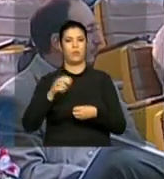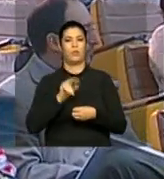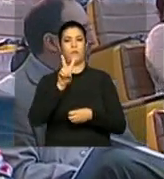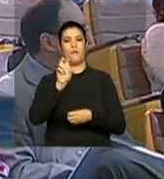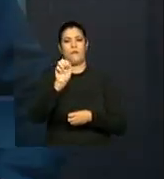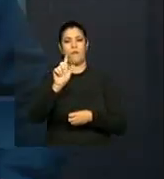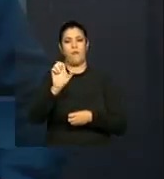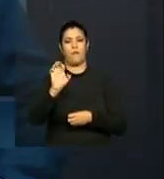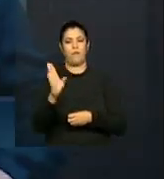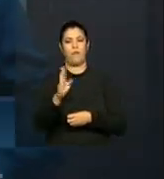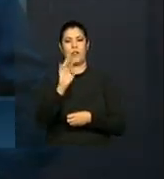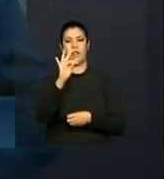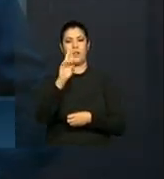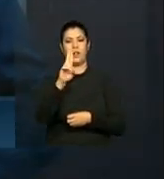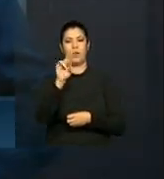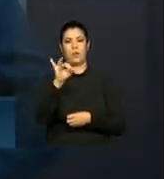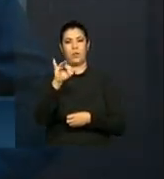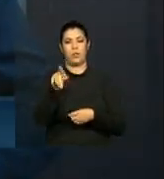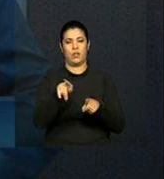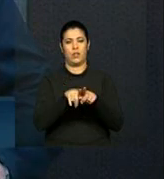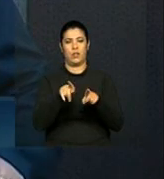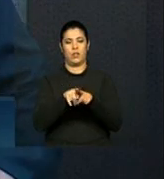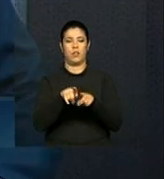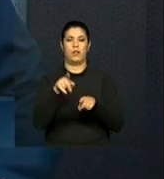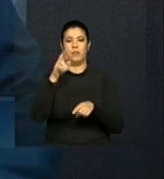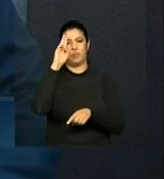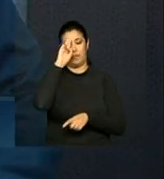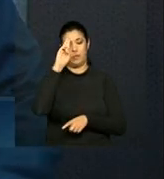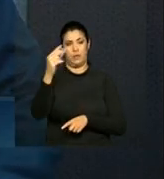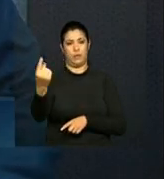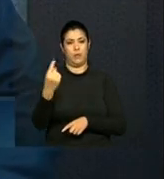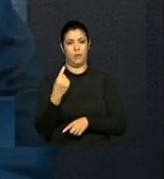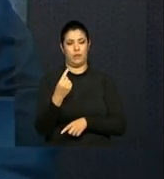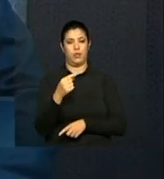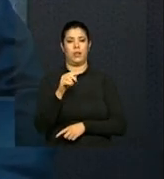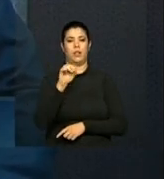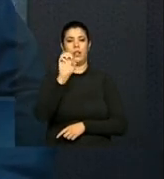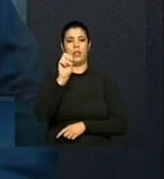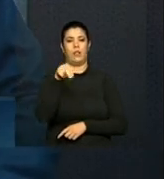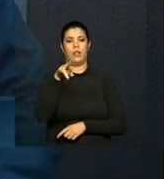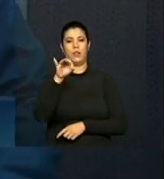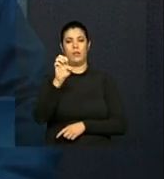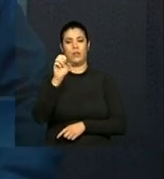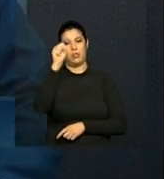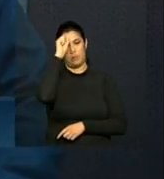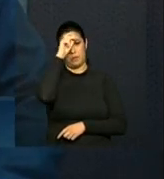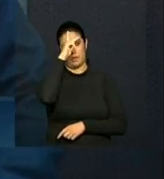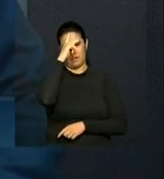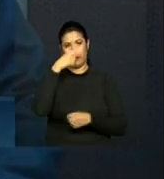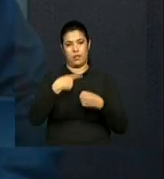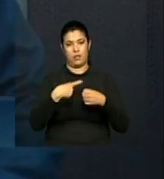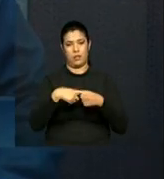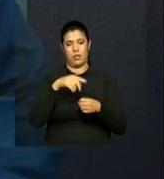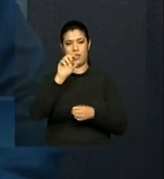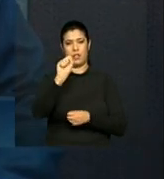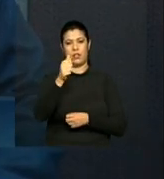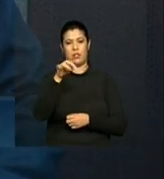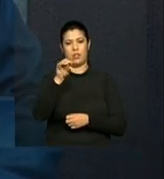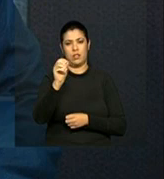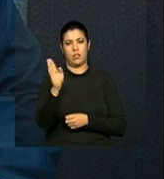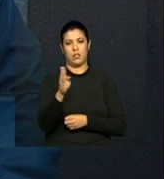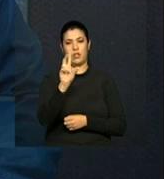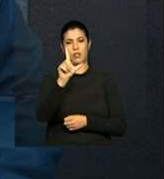Gurupi, Conturi, presidido pela senora Euní Bourés Tamaceno, prefeita de Santa Luzia do Paruá,